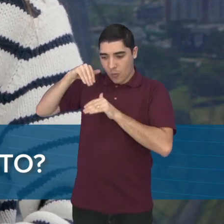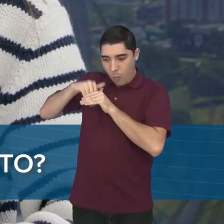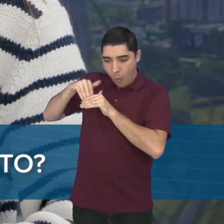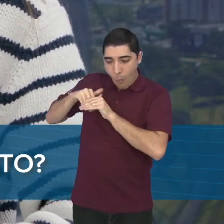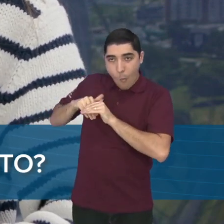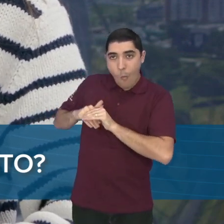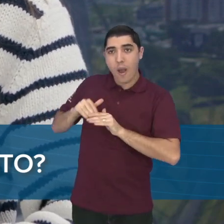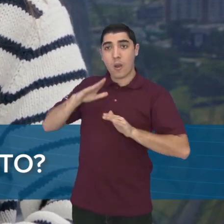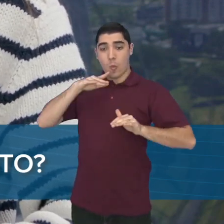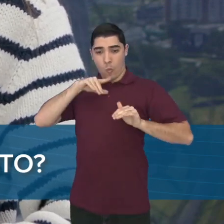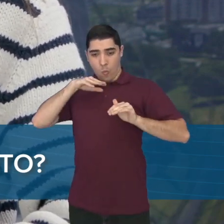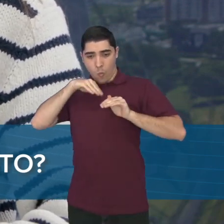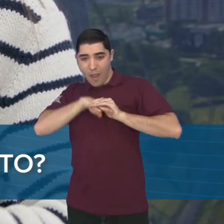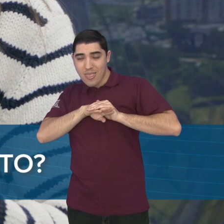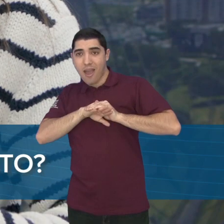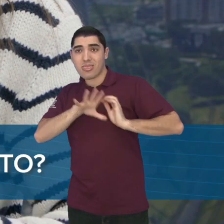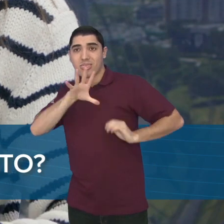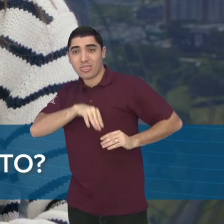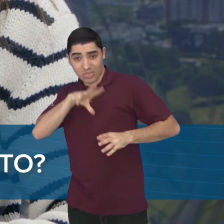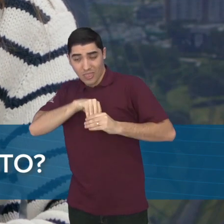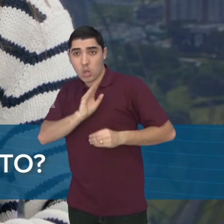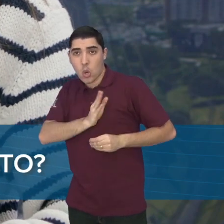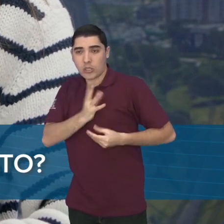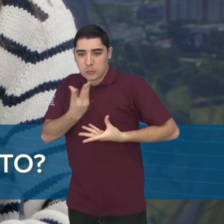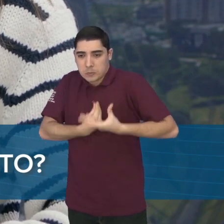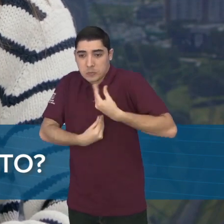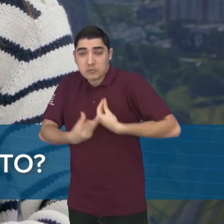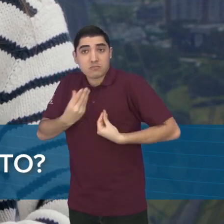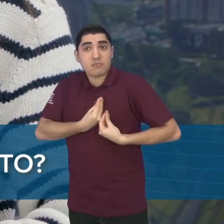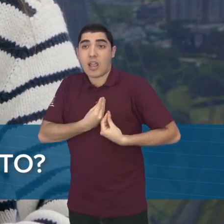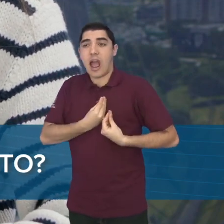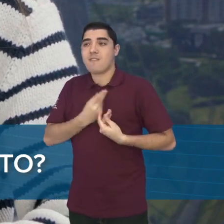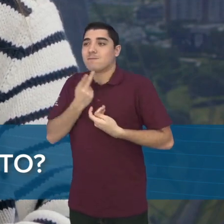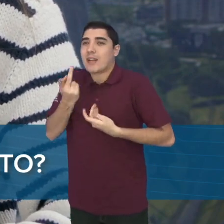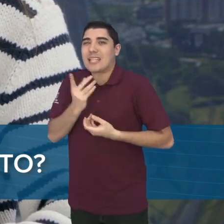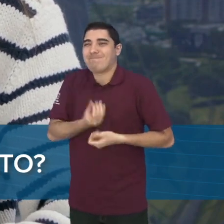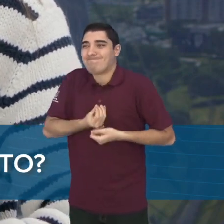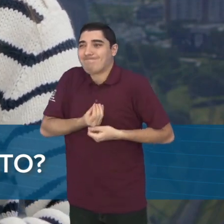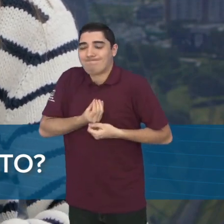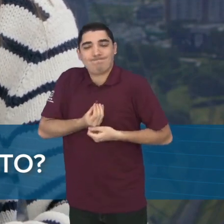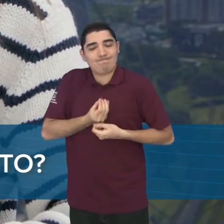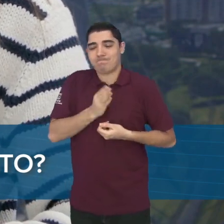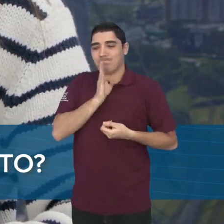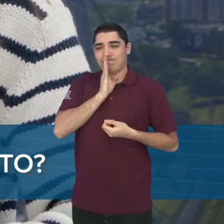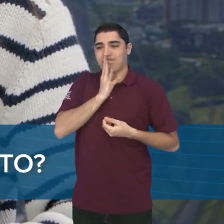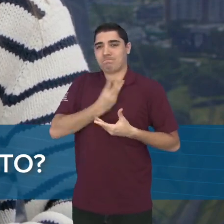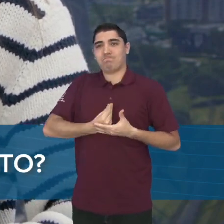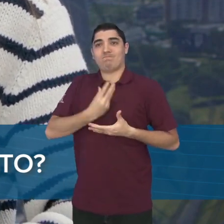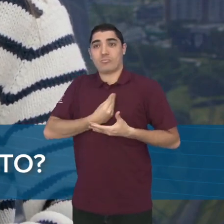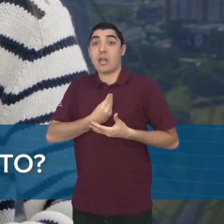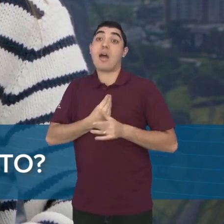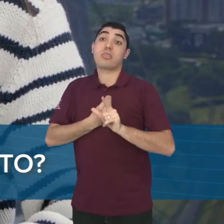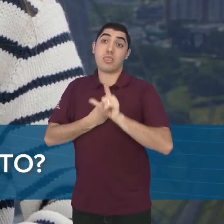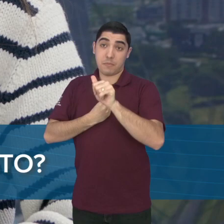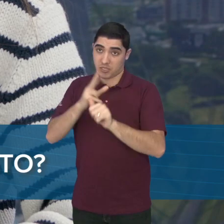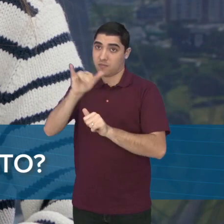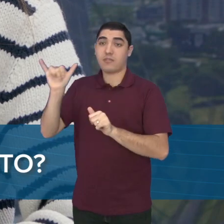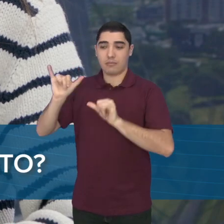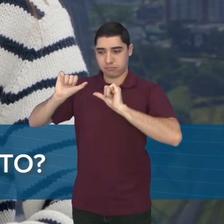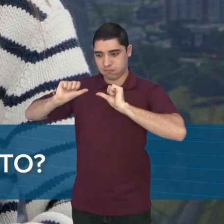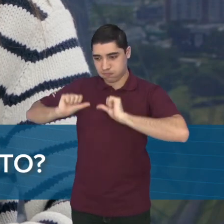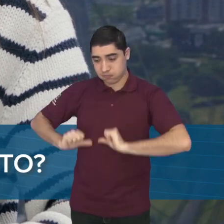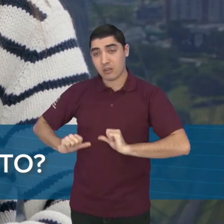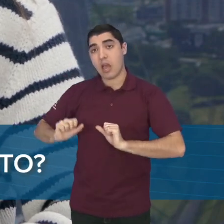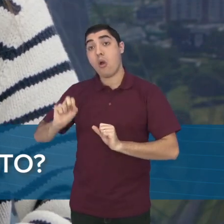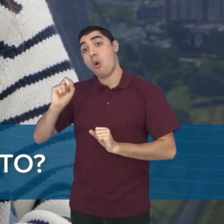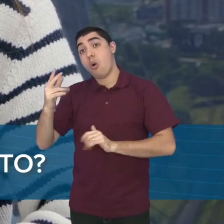é o espaço da terapia, né? Às vezes que quando a pessoa não tem esse espaço de escuta, lá ela consegue falar. Não é só o psicólogo, mas